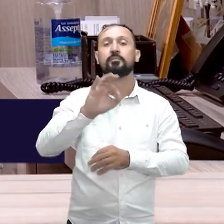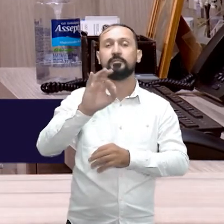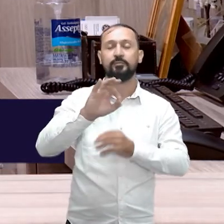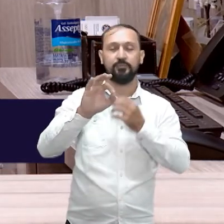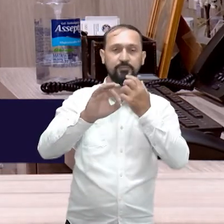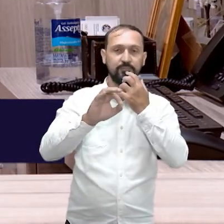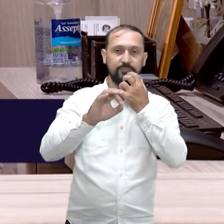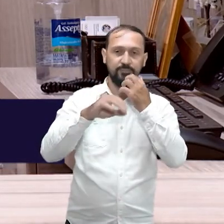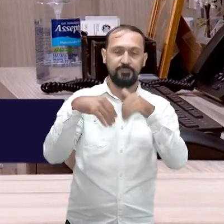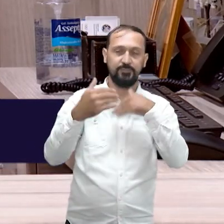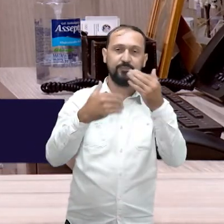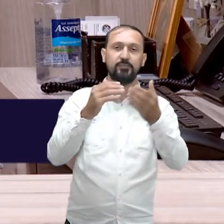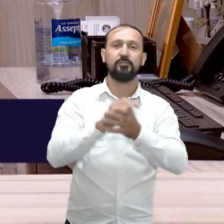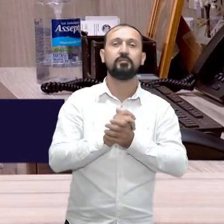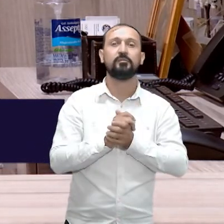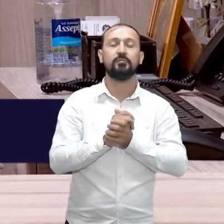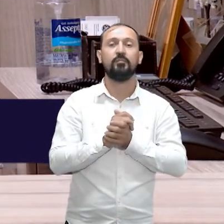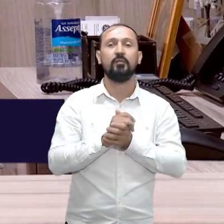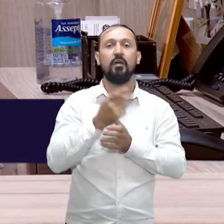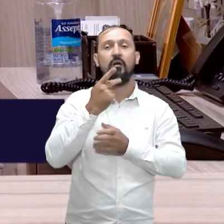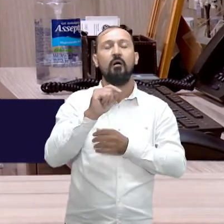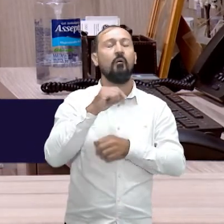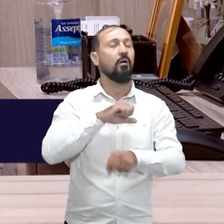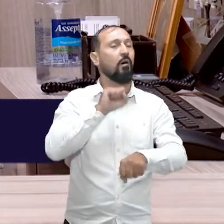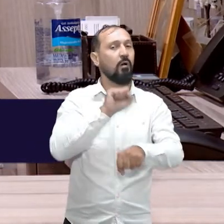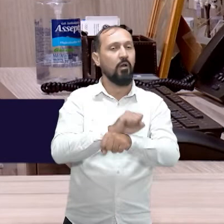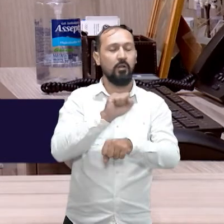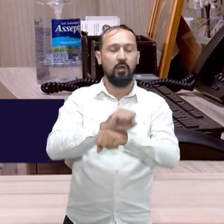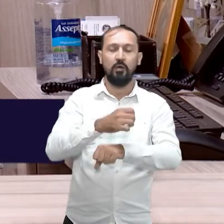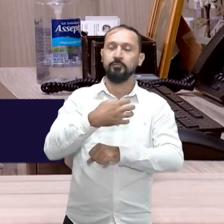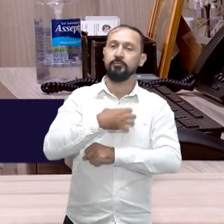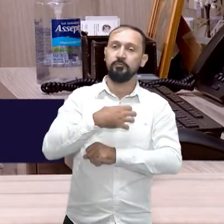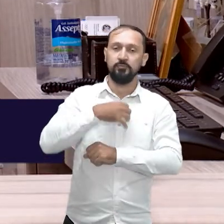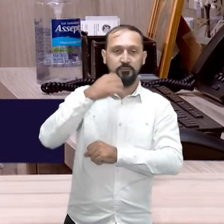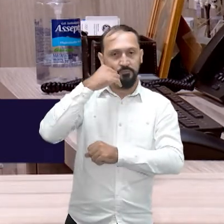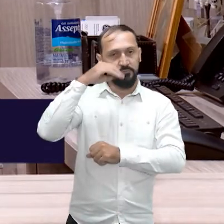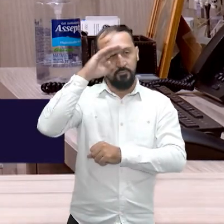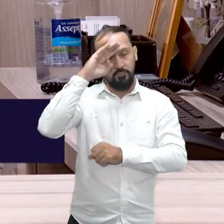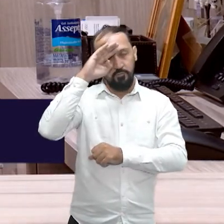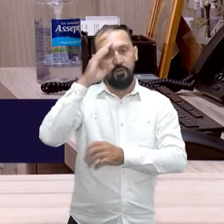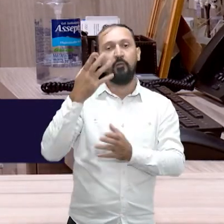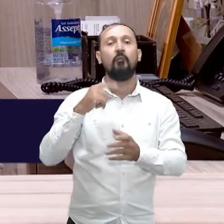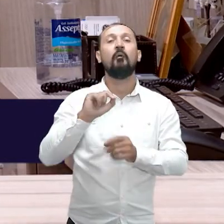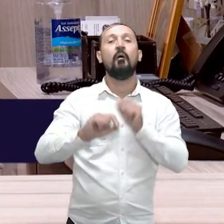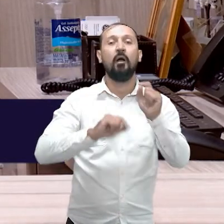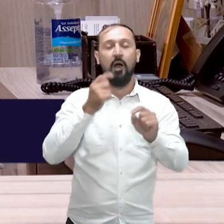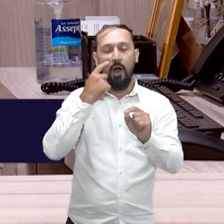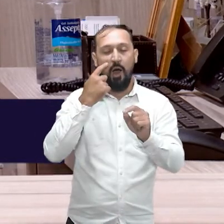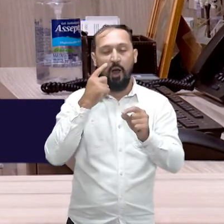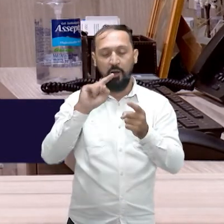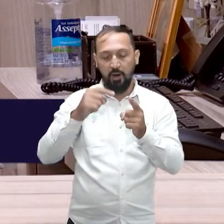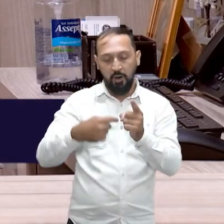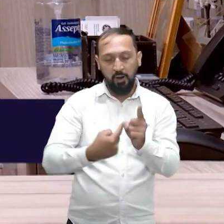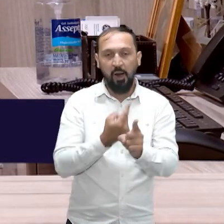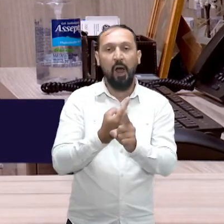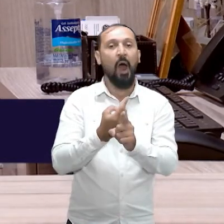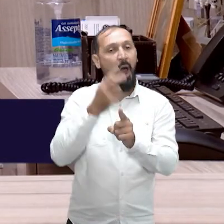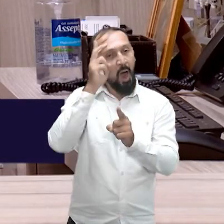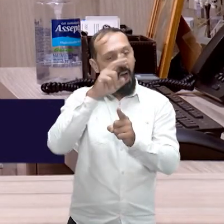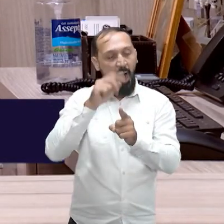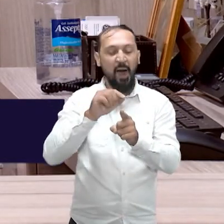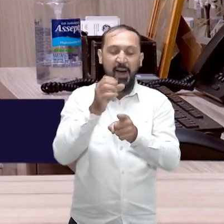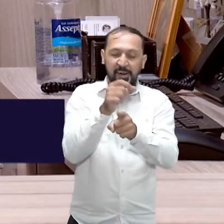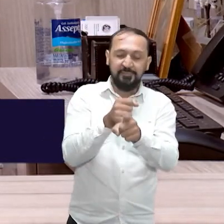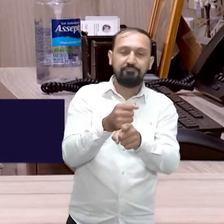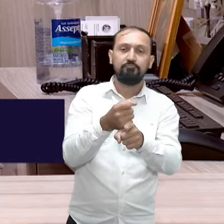em 90% quando o diagnóstico é avançado. Então dizer que nós vamos esperar algum sintoma, a maior predileção do